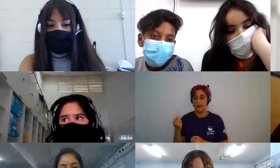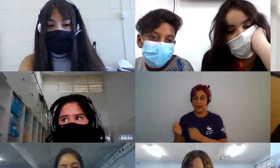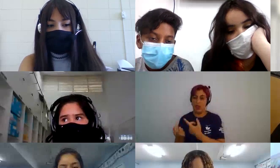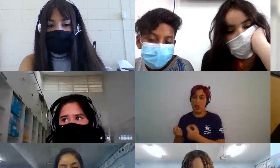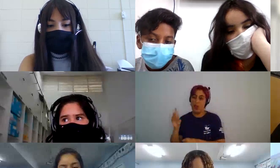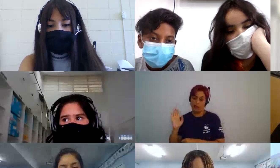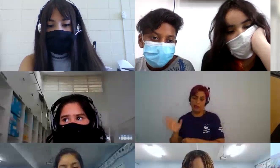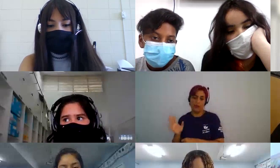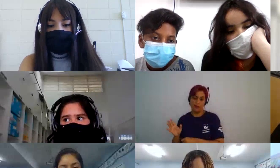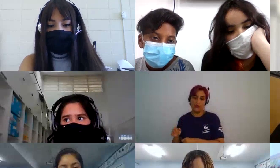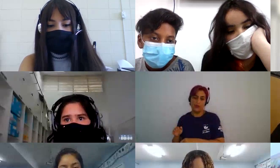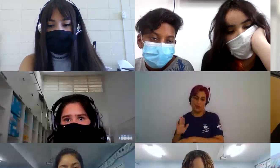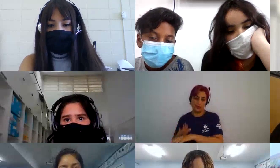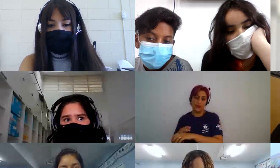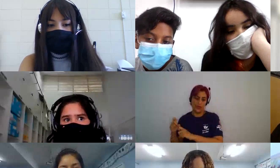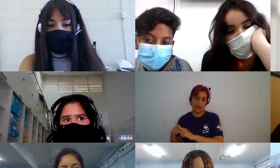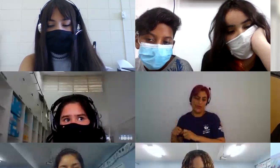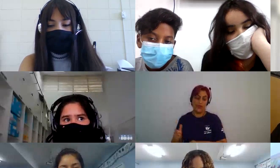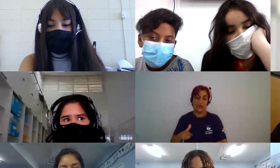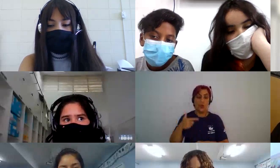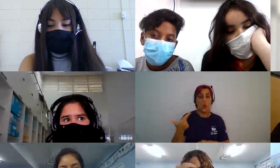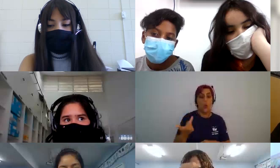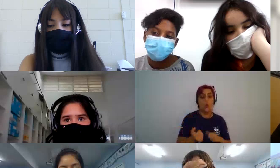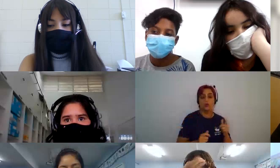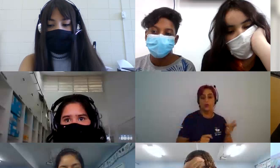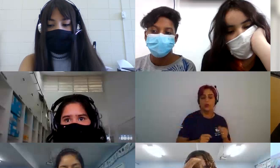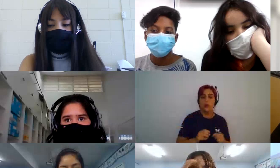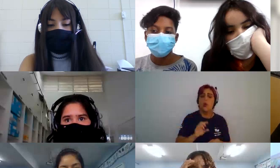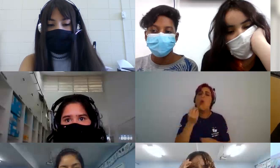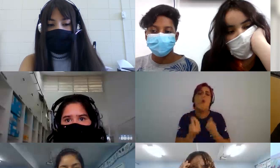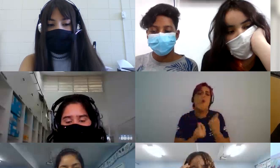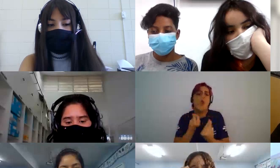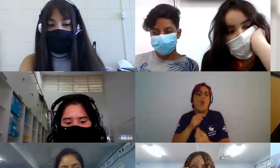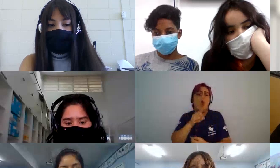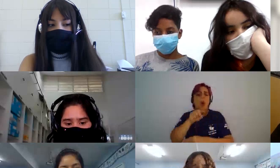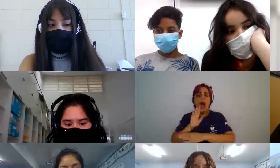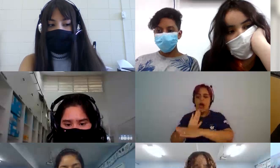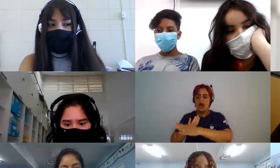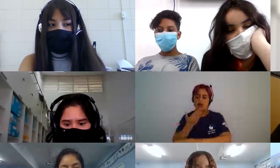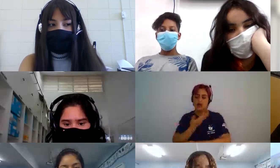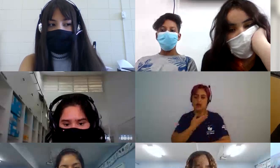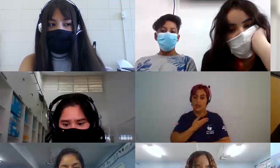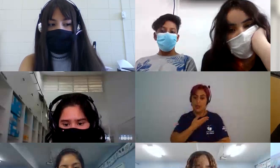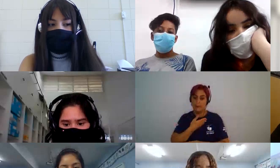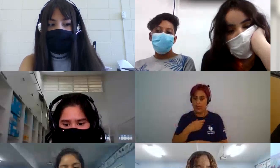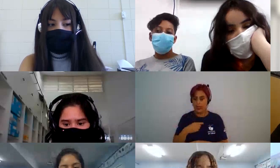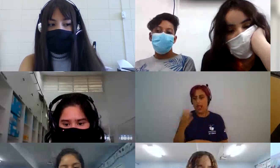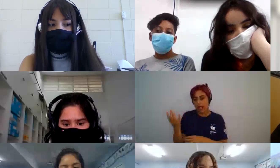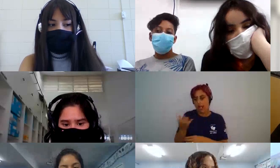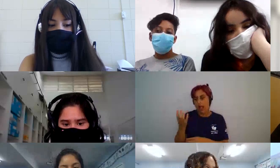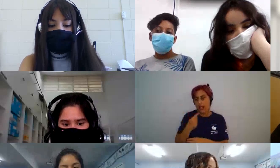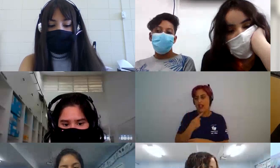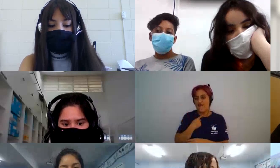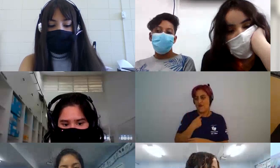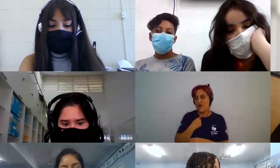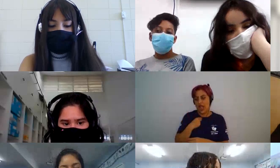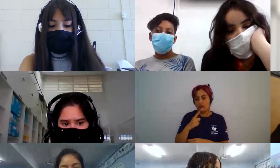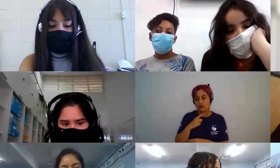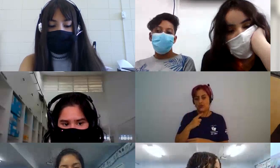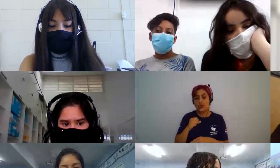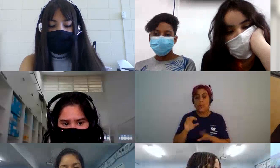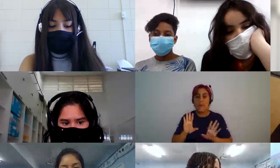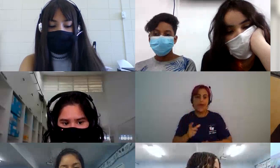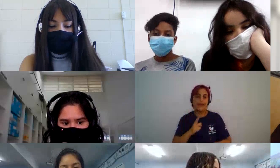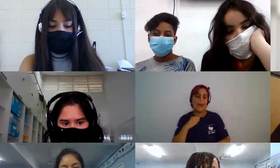que você ajuda uma amiga sua que está com vontade e está com medo? Ela tem vontade e ela tem medo. E ela vira para você e